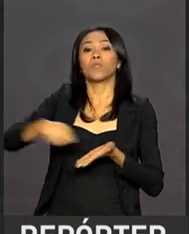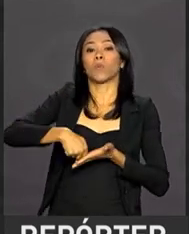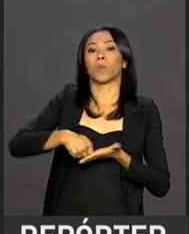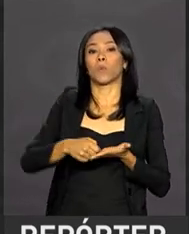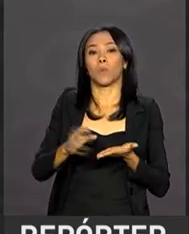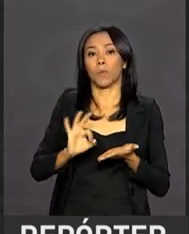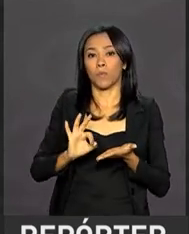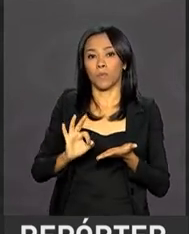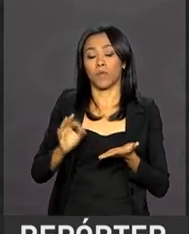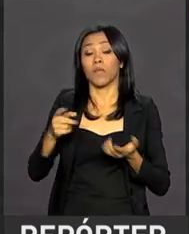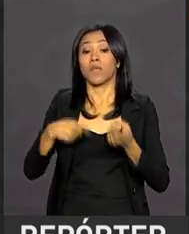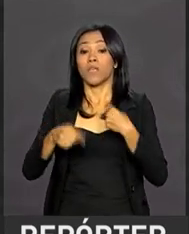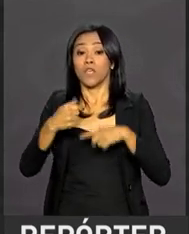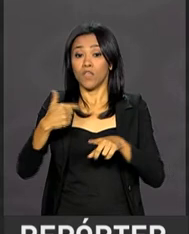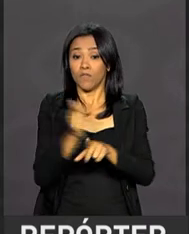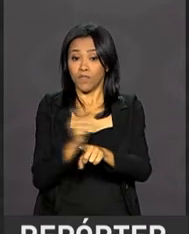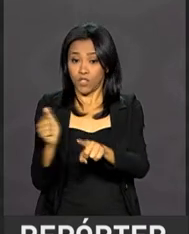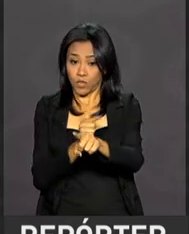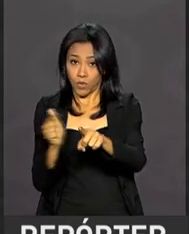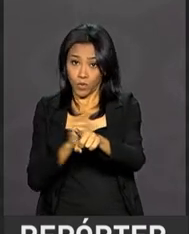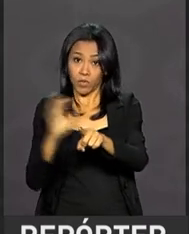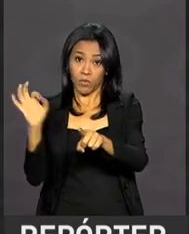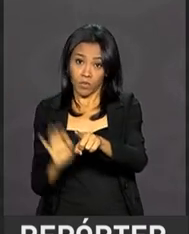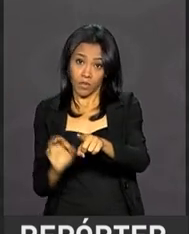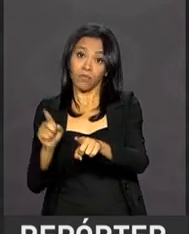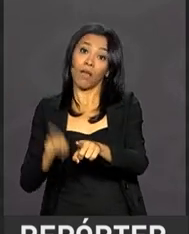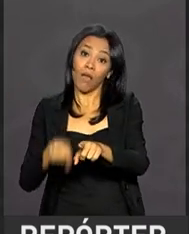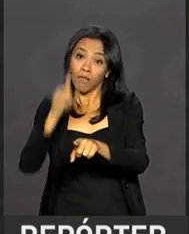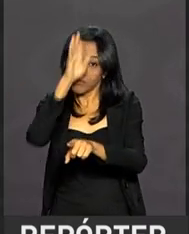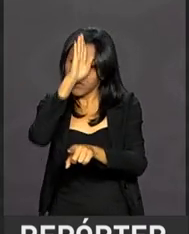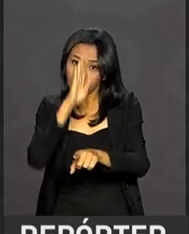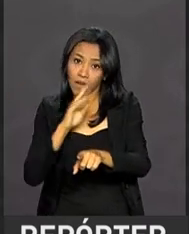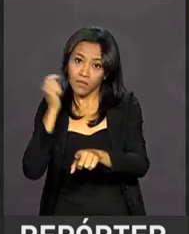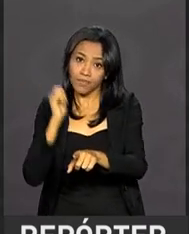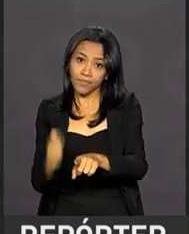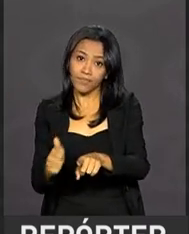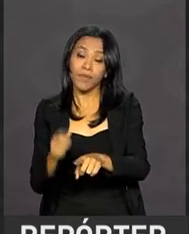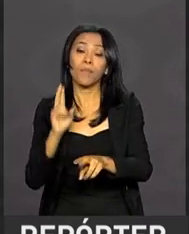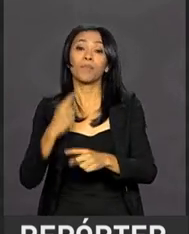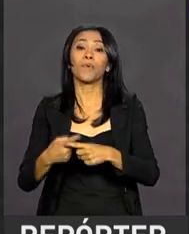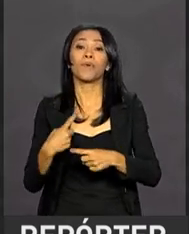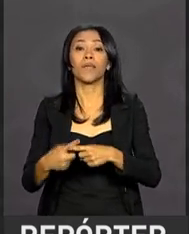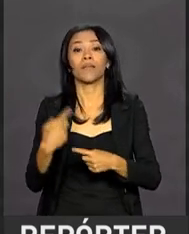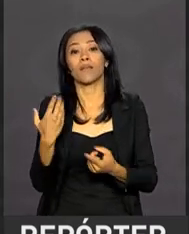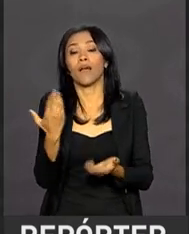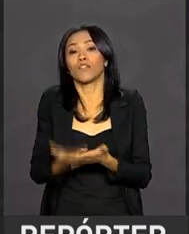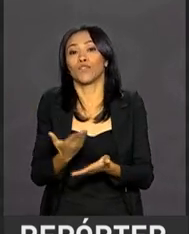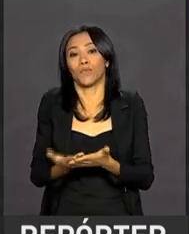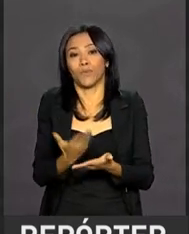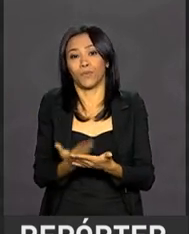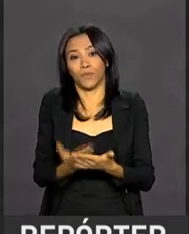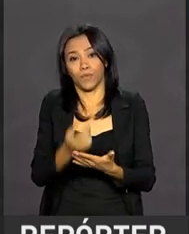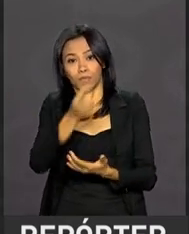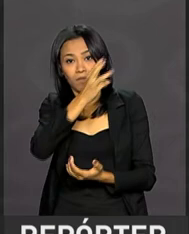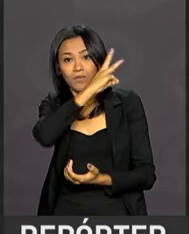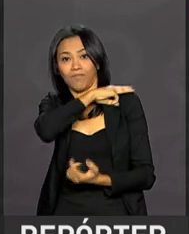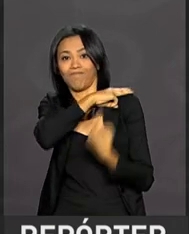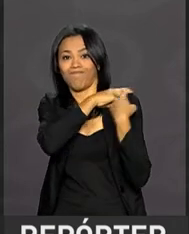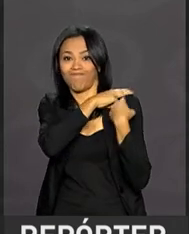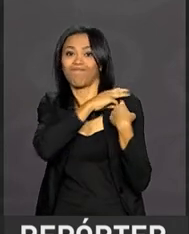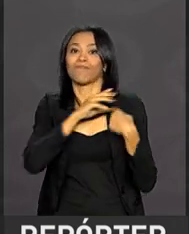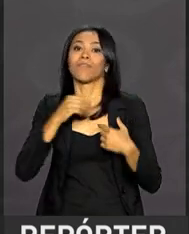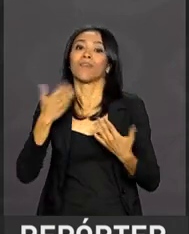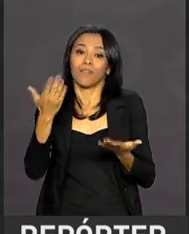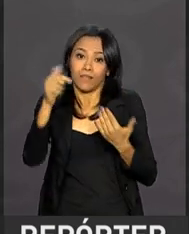22,1 por cento obtiveram a gratuidade automática por estarem concluindo o ensino médio na rede pública neste